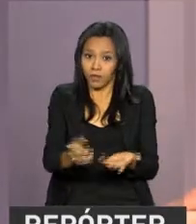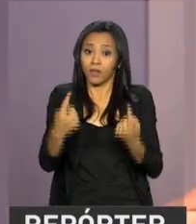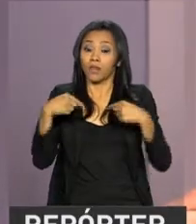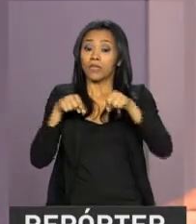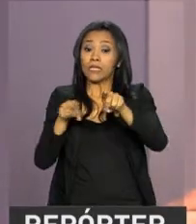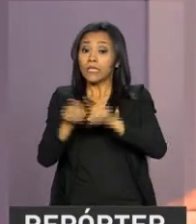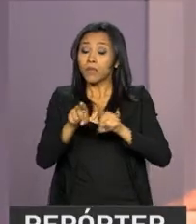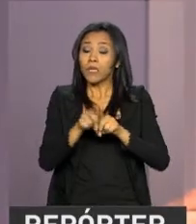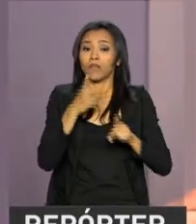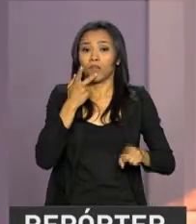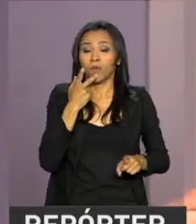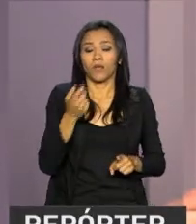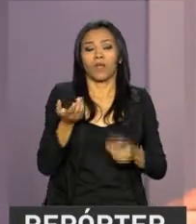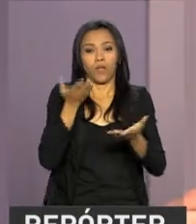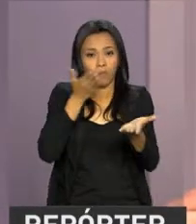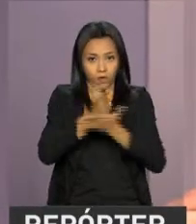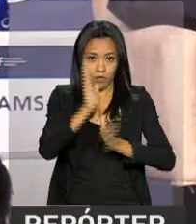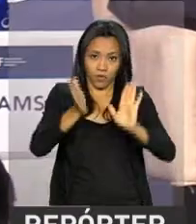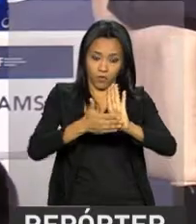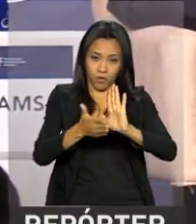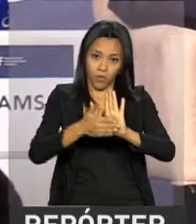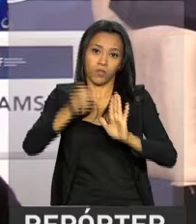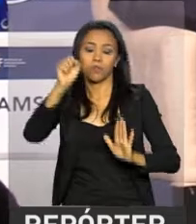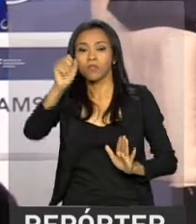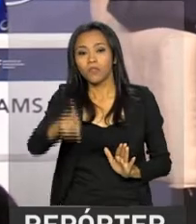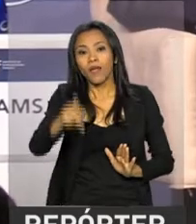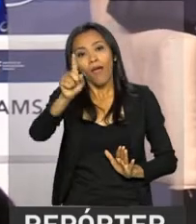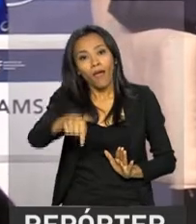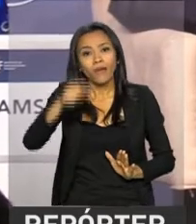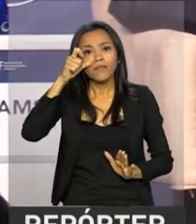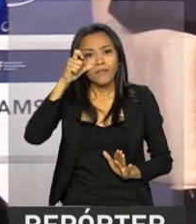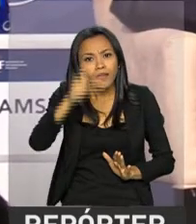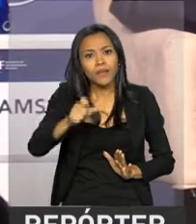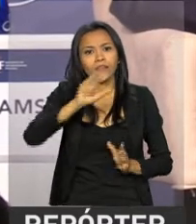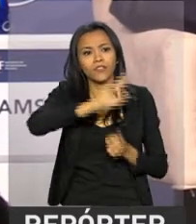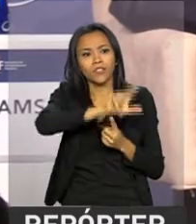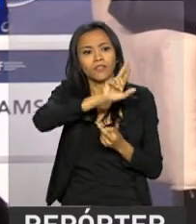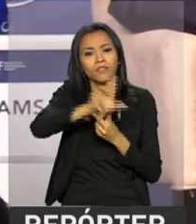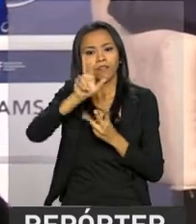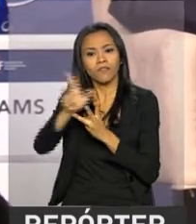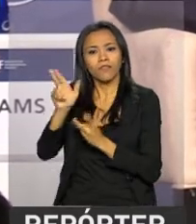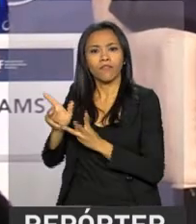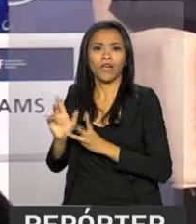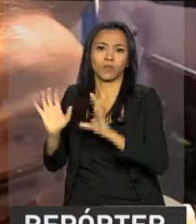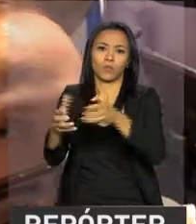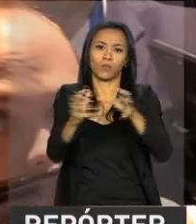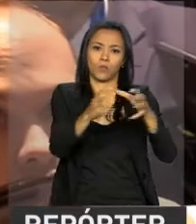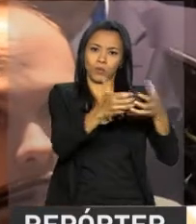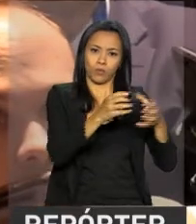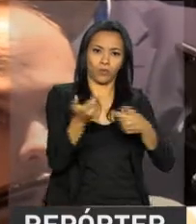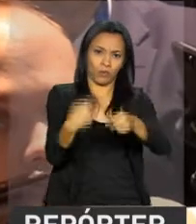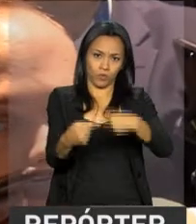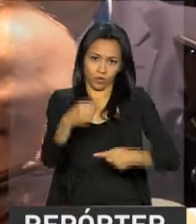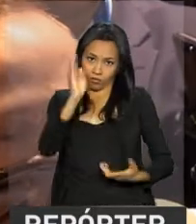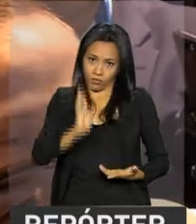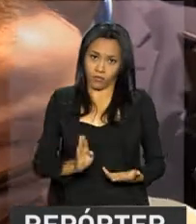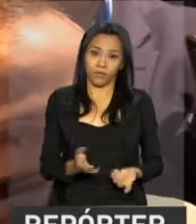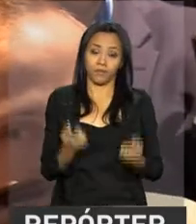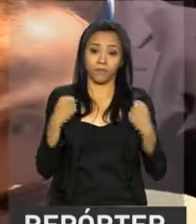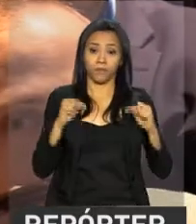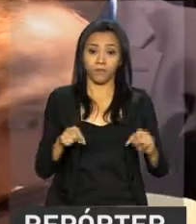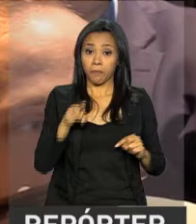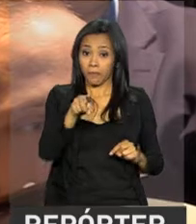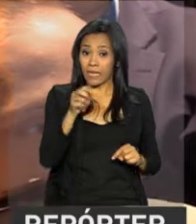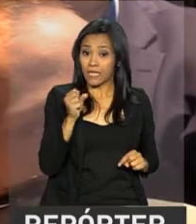que a aprovação da reforma da previdência é de interesse de diferentes grupos políticos se não for